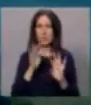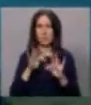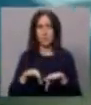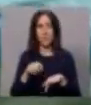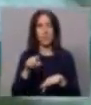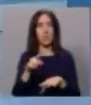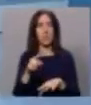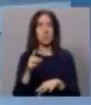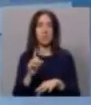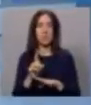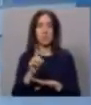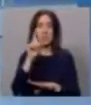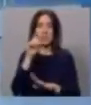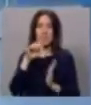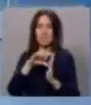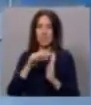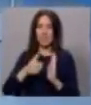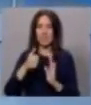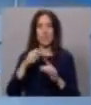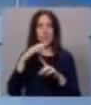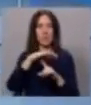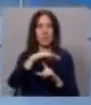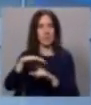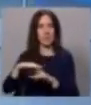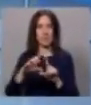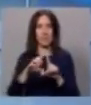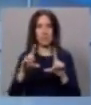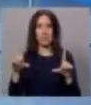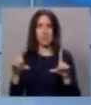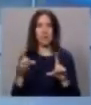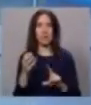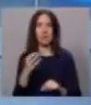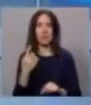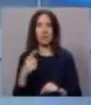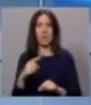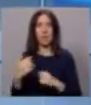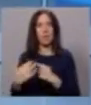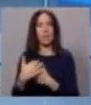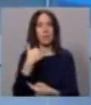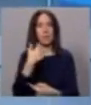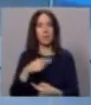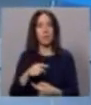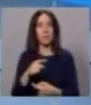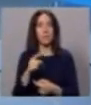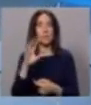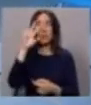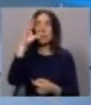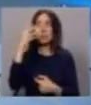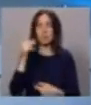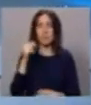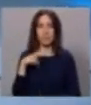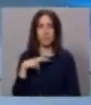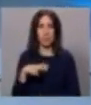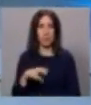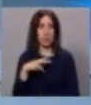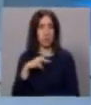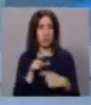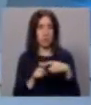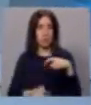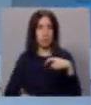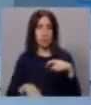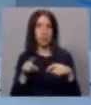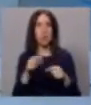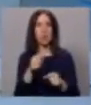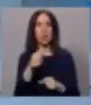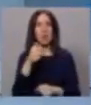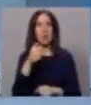centro. Vamos ver as imagens de satélite. Podemos ver aqui a região pressionária que está a influenciar o estado do tempo em Portugal continental. No arquipélago dos